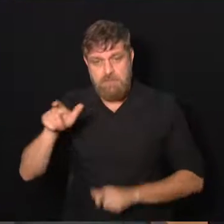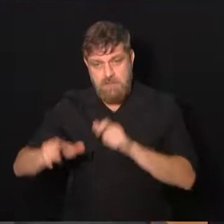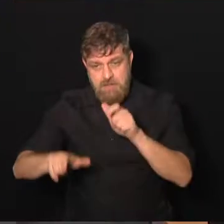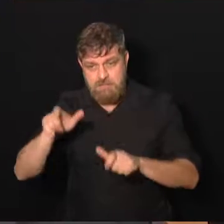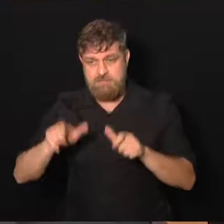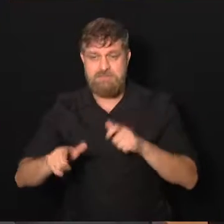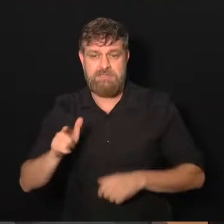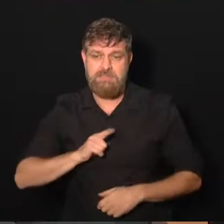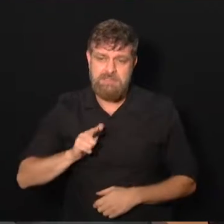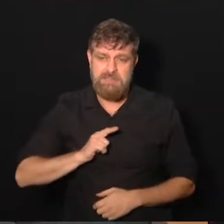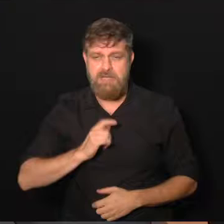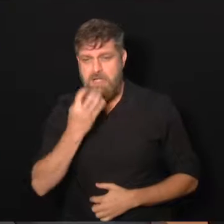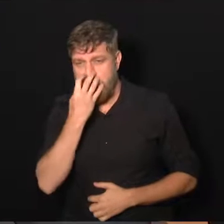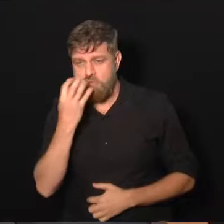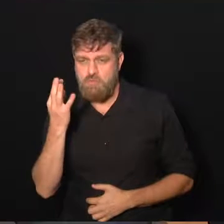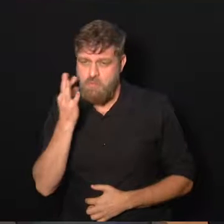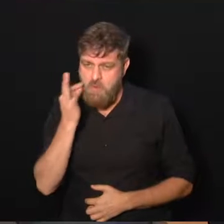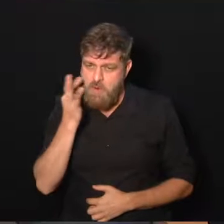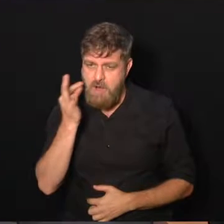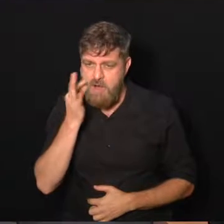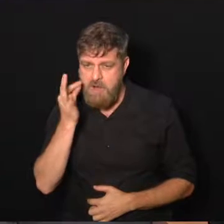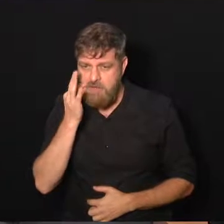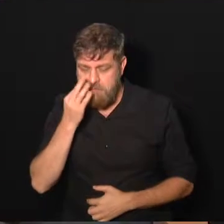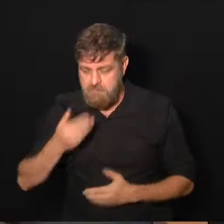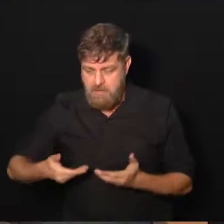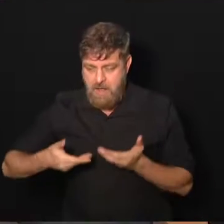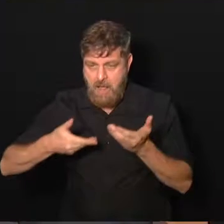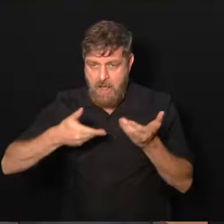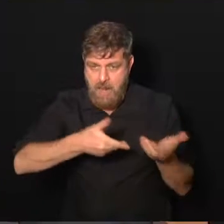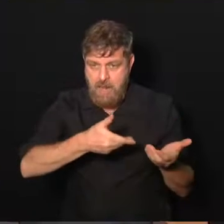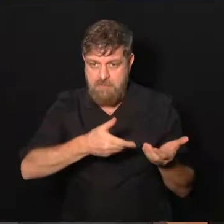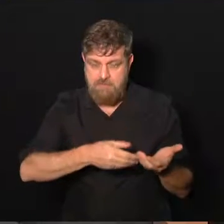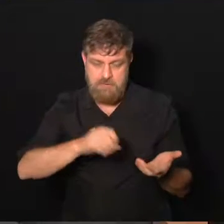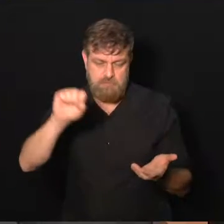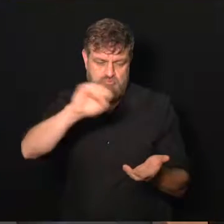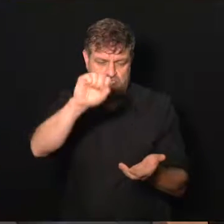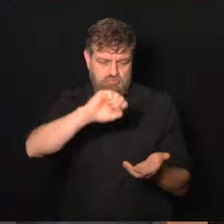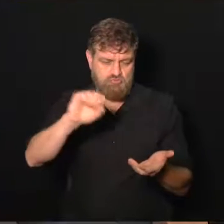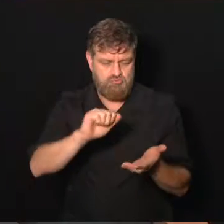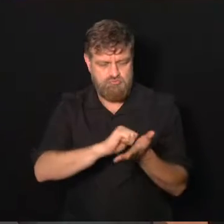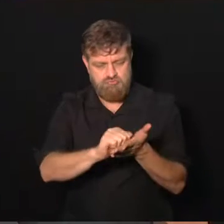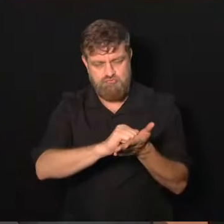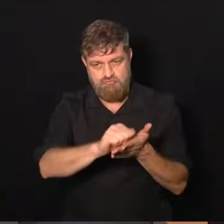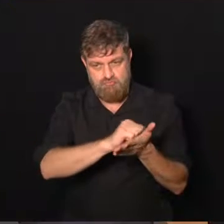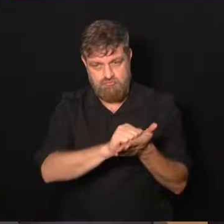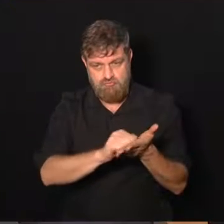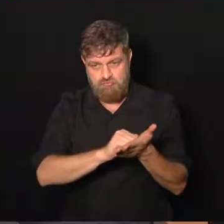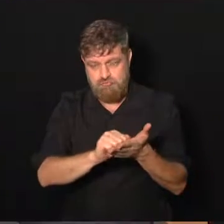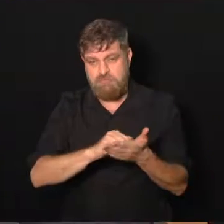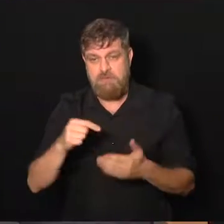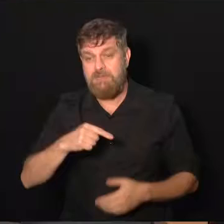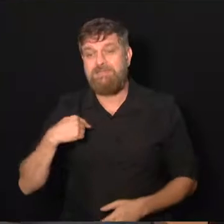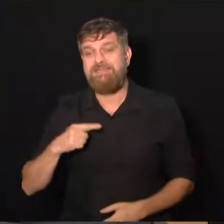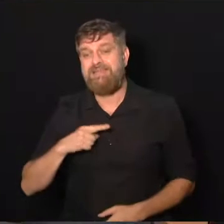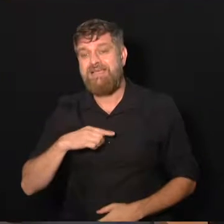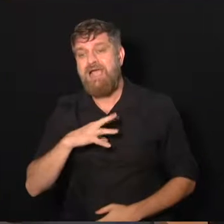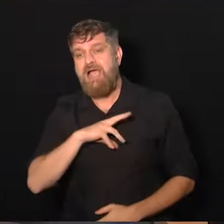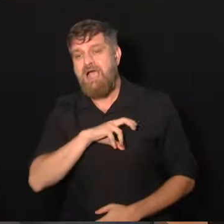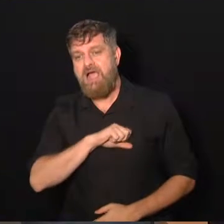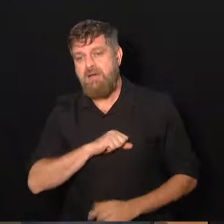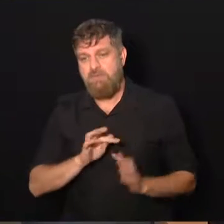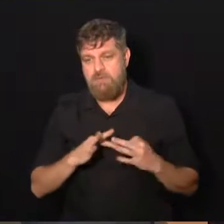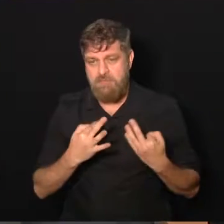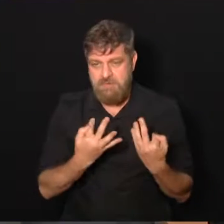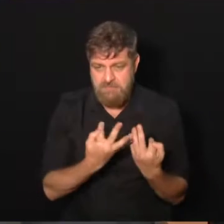que têm os seus animais, têm aquele amor como um membro da família. Nós sabemos o amor que as pessoas têm